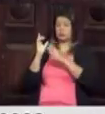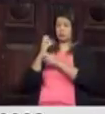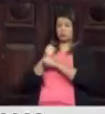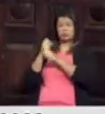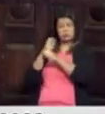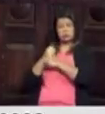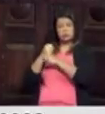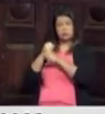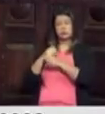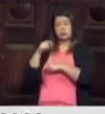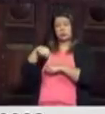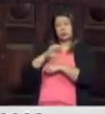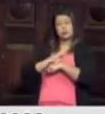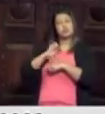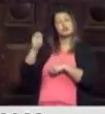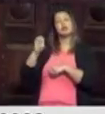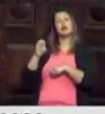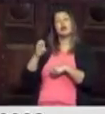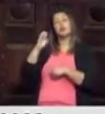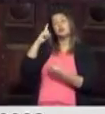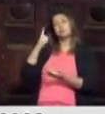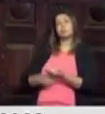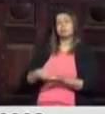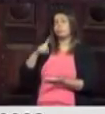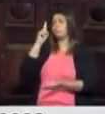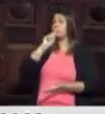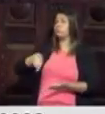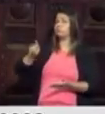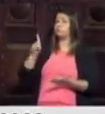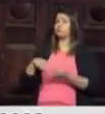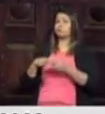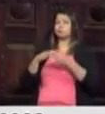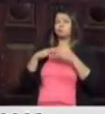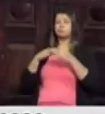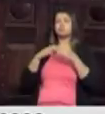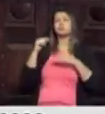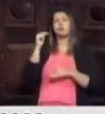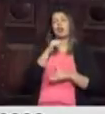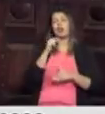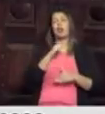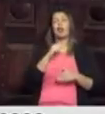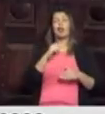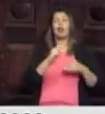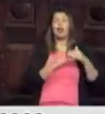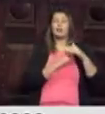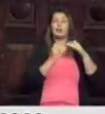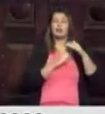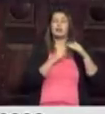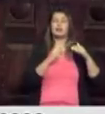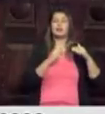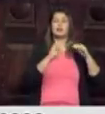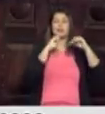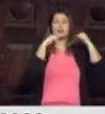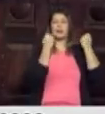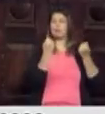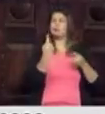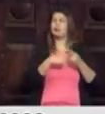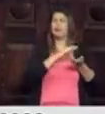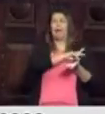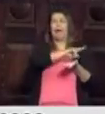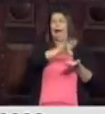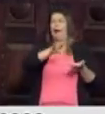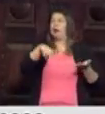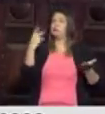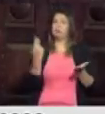Estado determinou o cancelamento da licitação do Maracanã por uma série de irregularidades. Então, isso